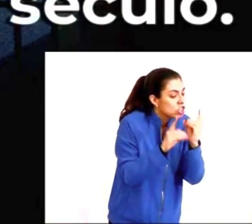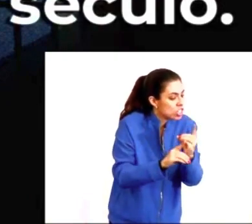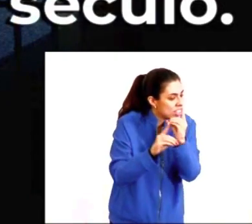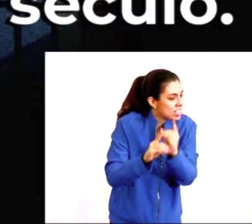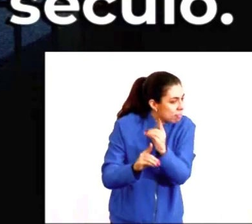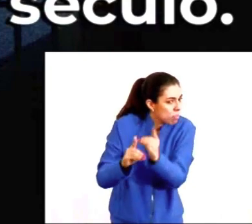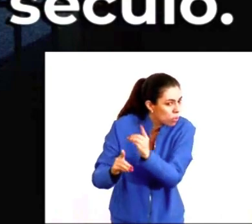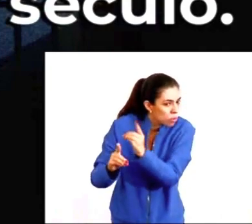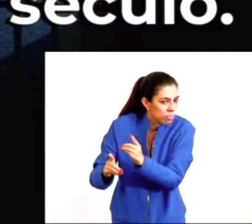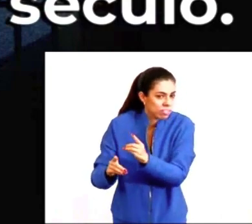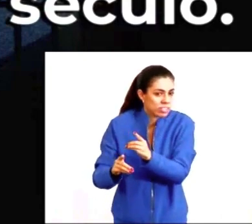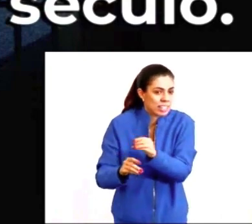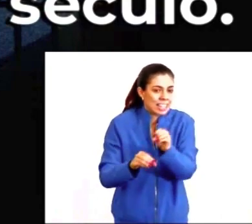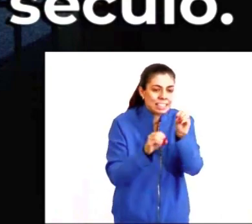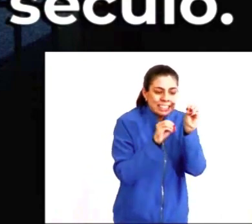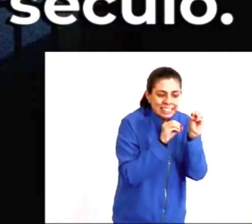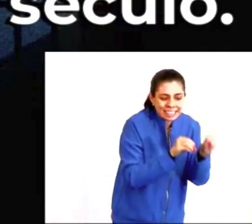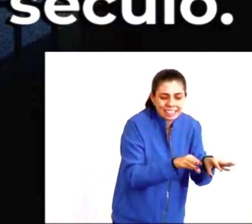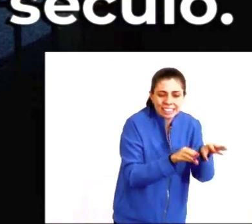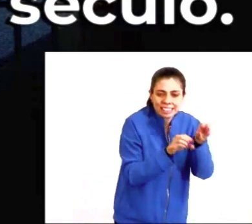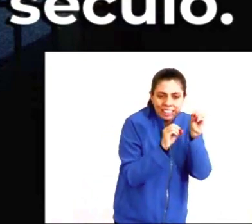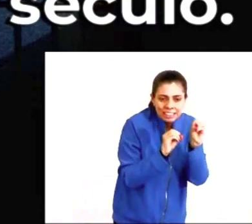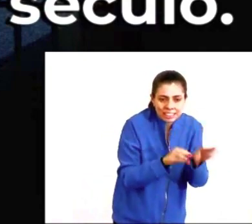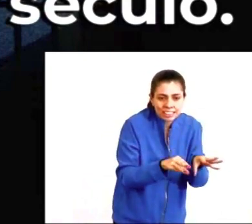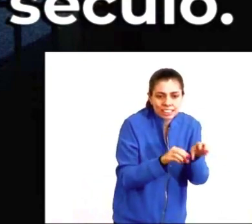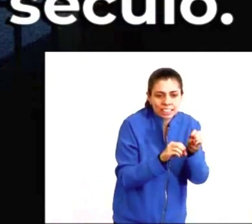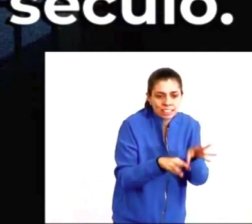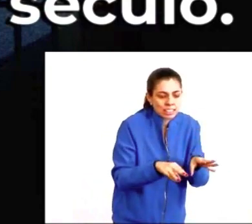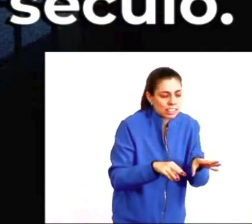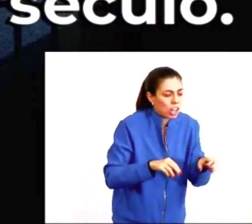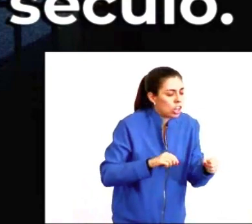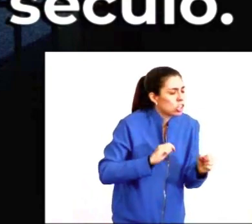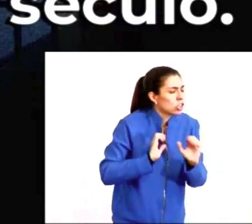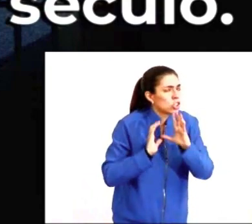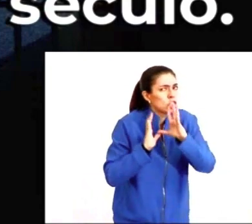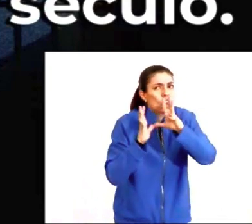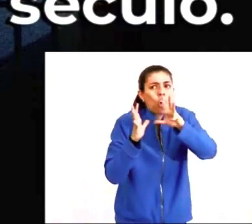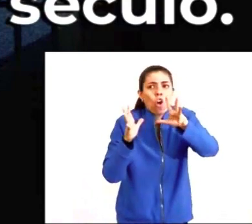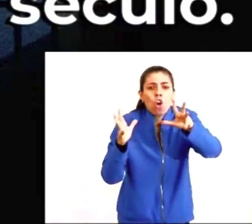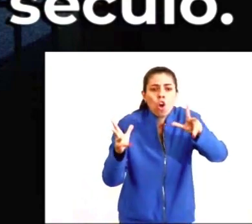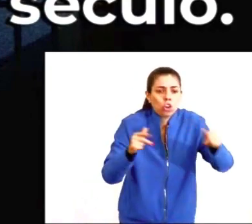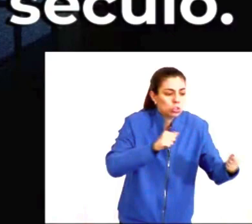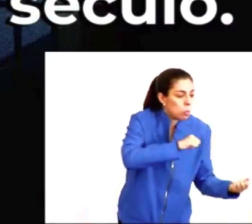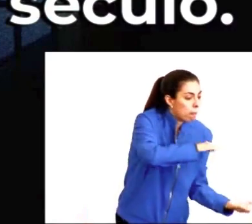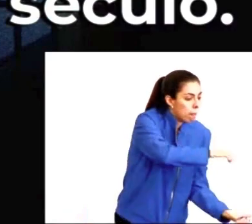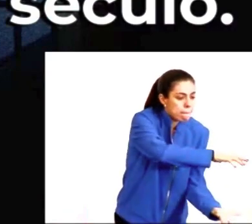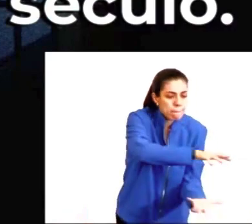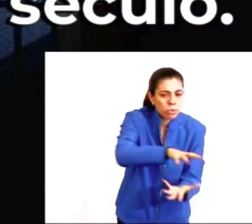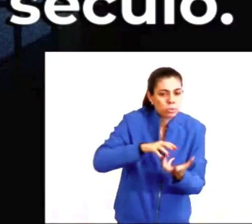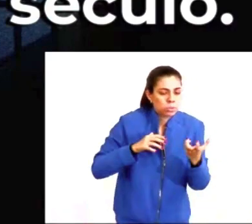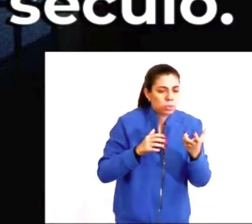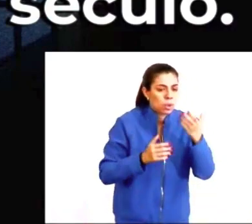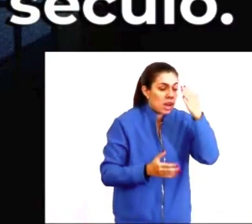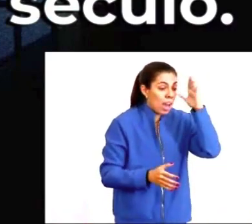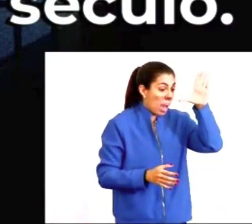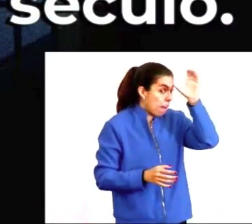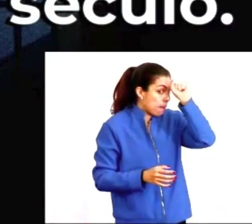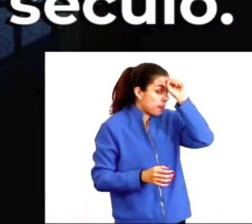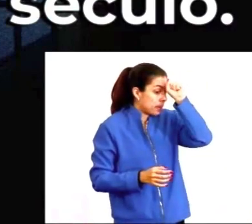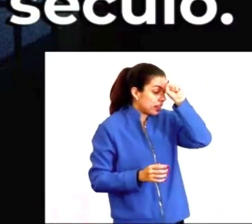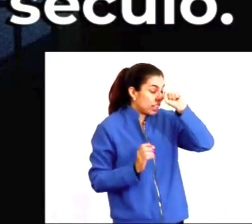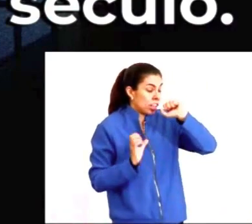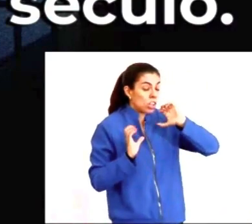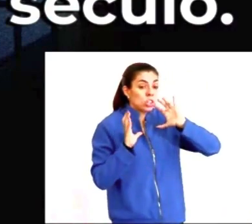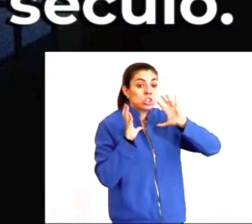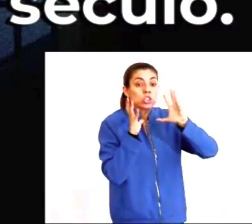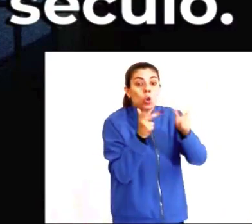a guardar todas as coisas que vos tenho ordenado. E eis que estou convosco todos os dias, até